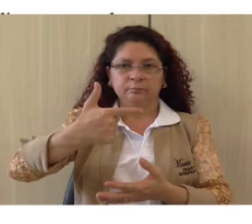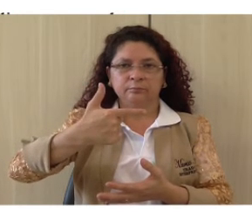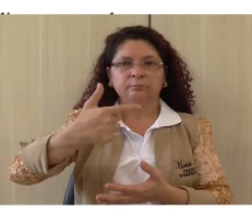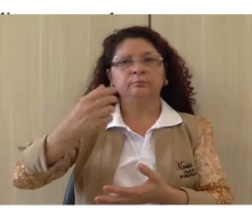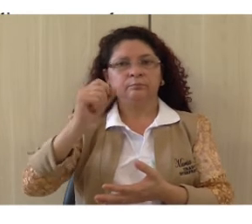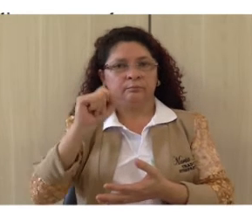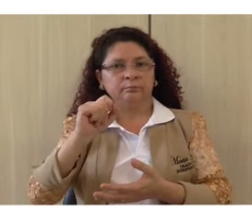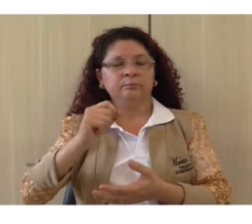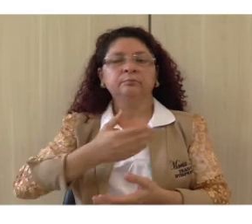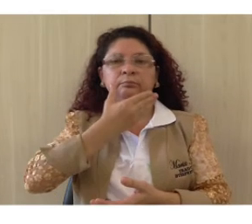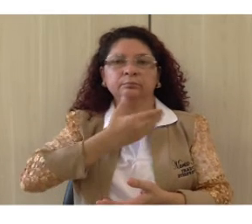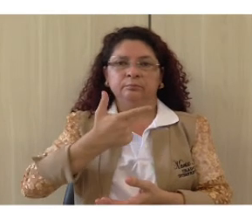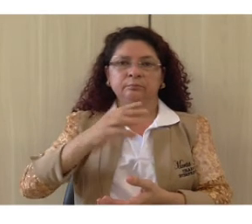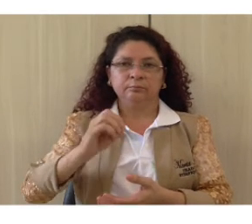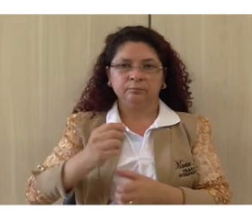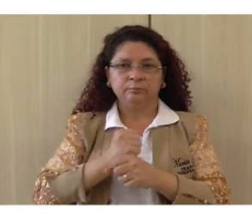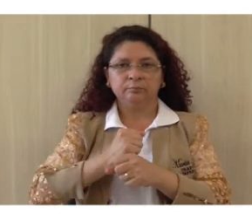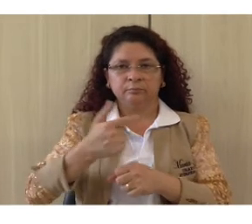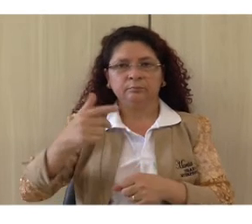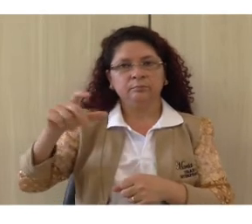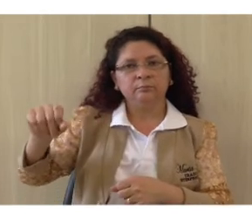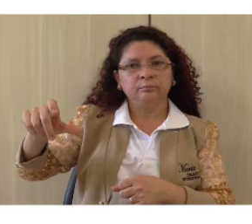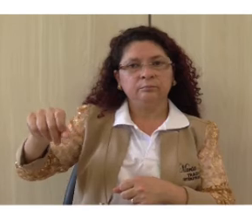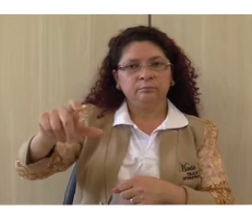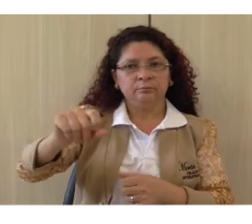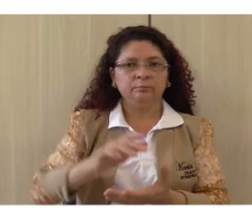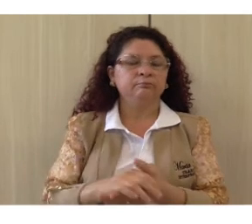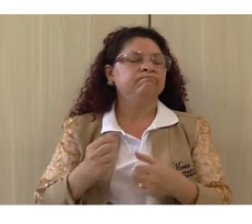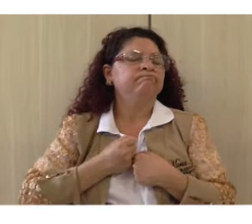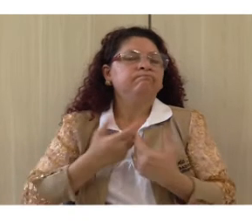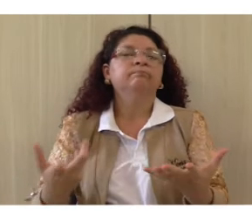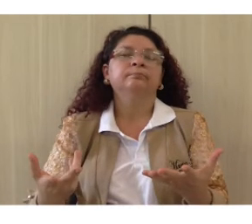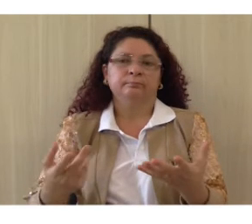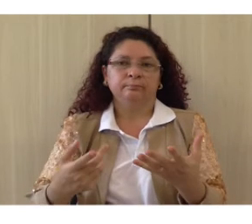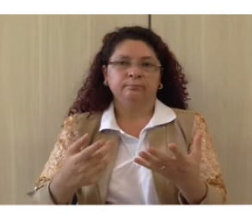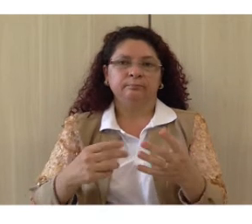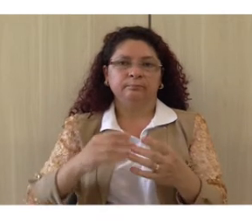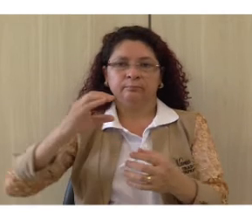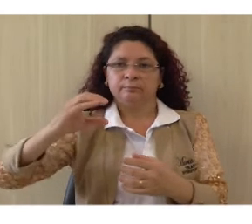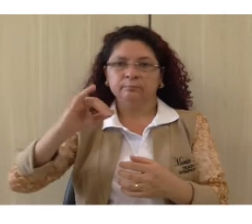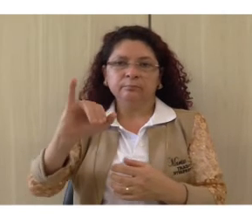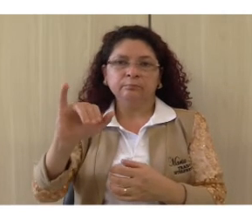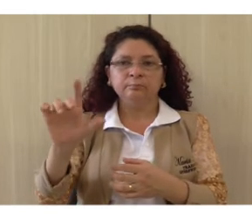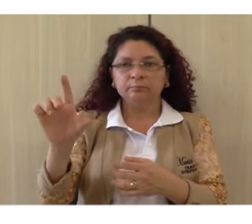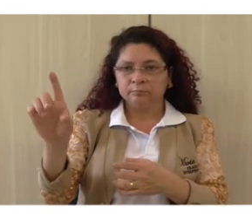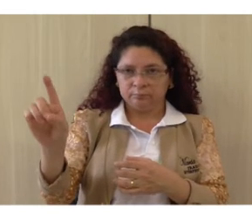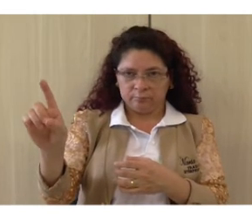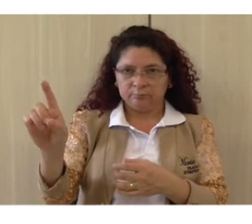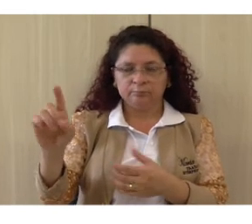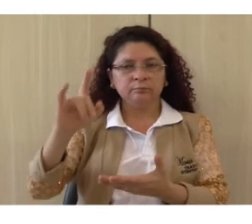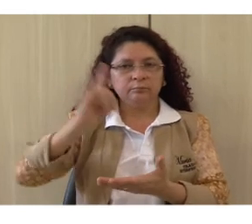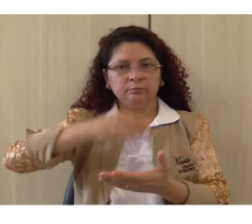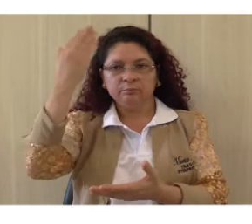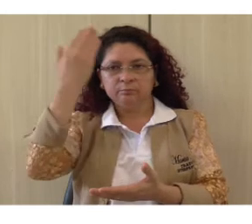3.228, de 20 de dezembro de 1999, com expressa referência ao código correspondente da